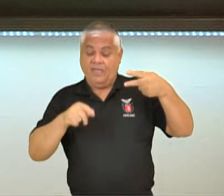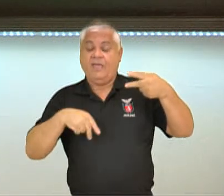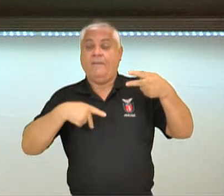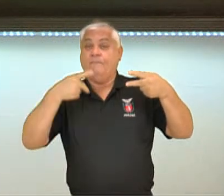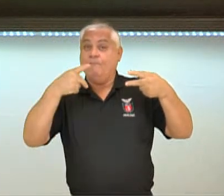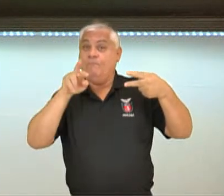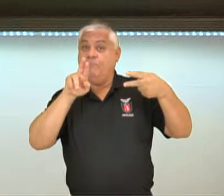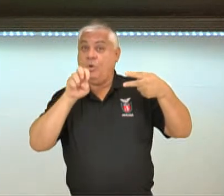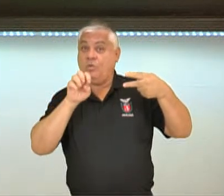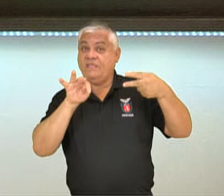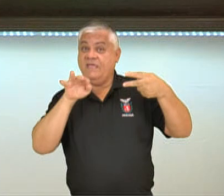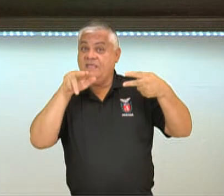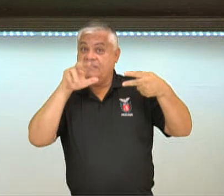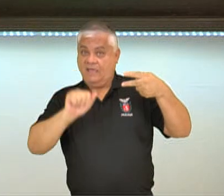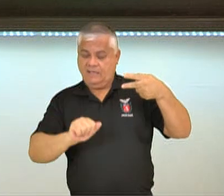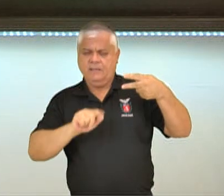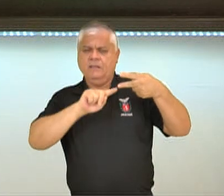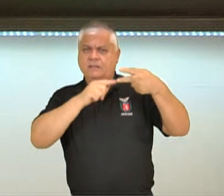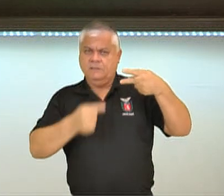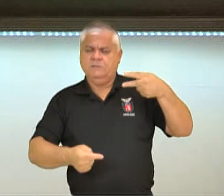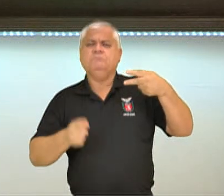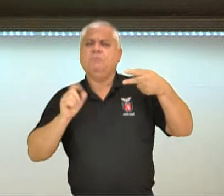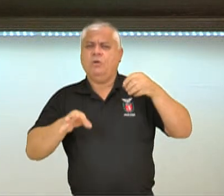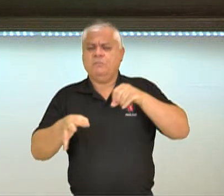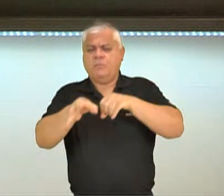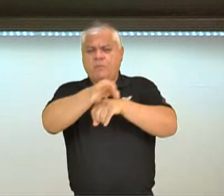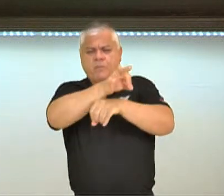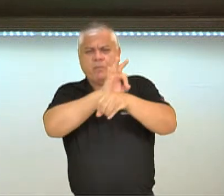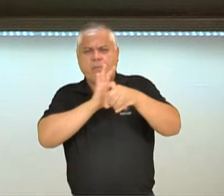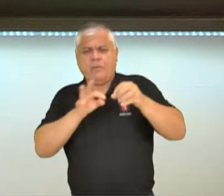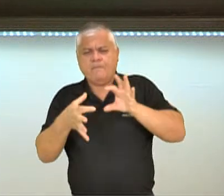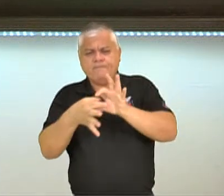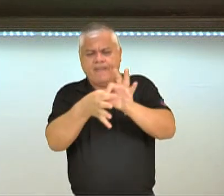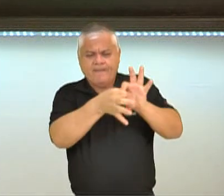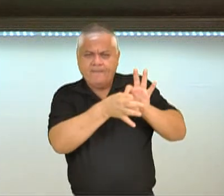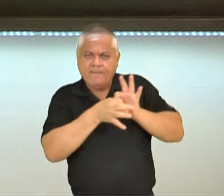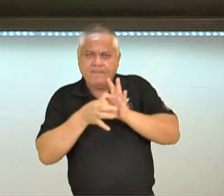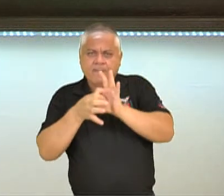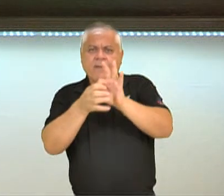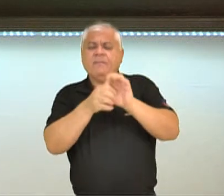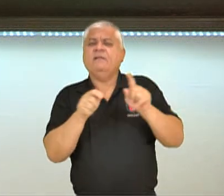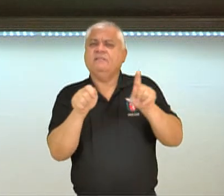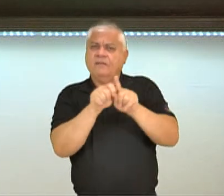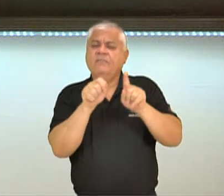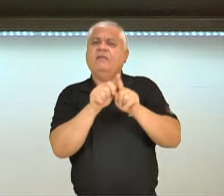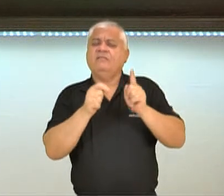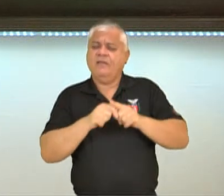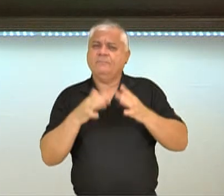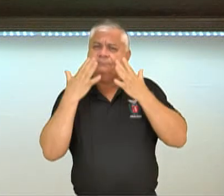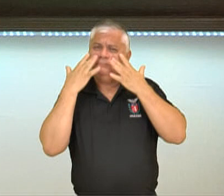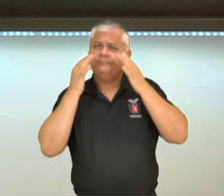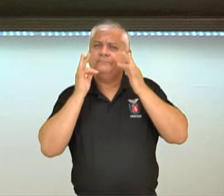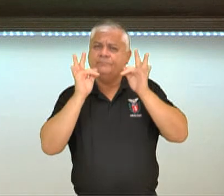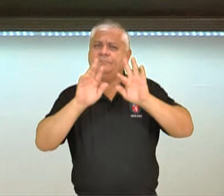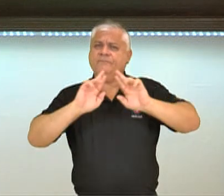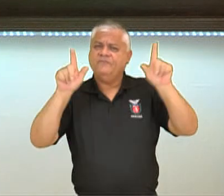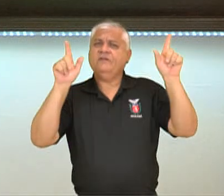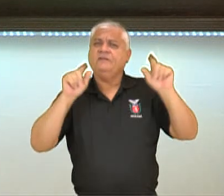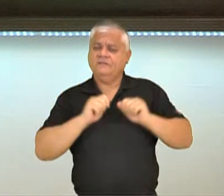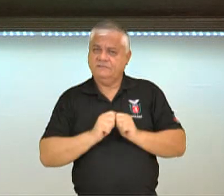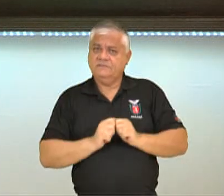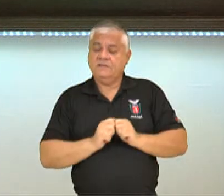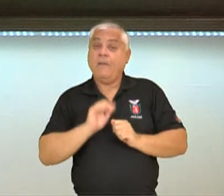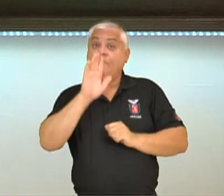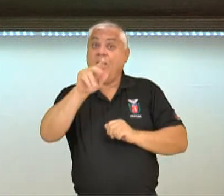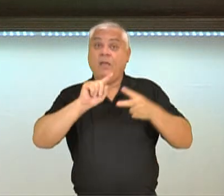E essa proteína, na verdade, ela pode atuar em várias células diferentes, resultando também em fenótipos diferentes. Por isso que a pleiotropia ocorre, né? Porque